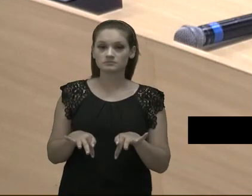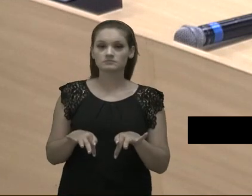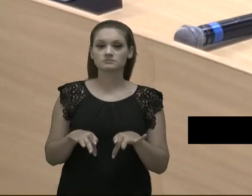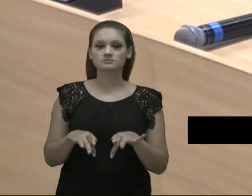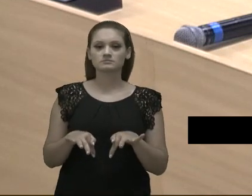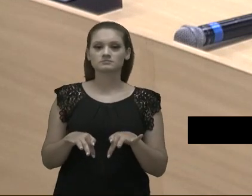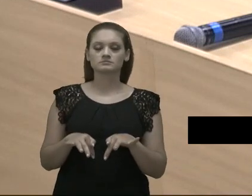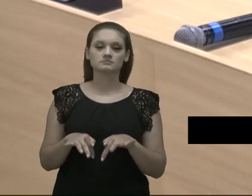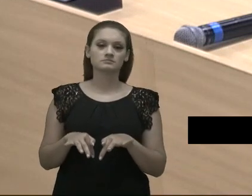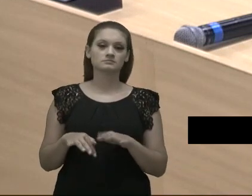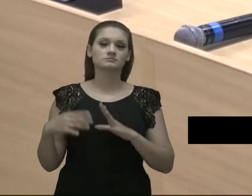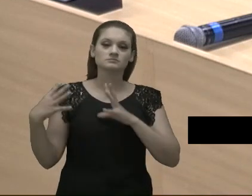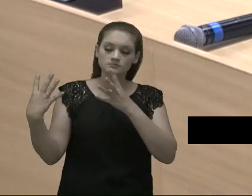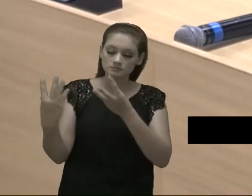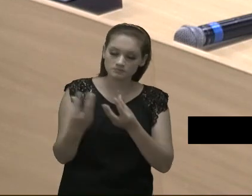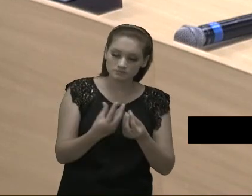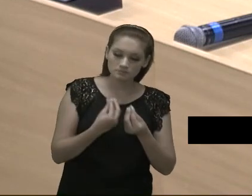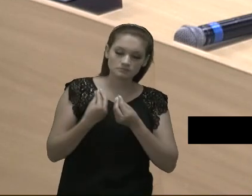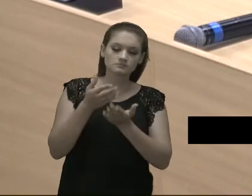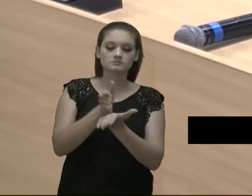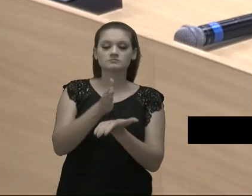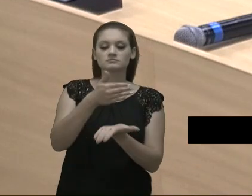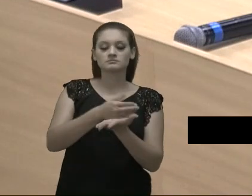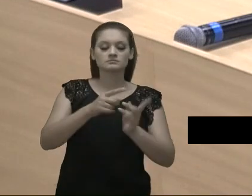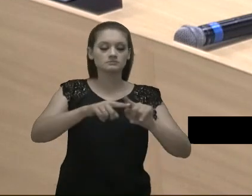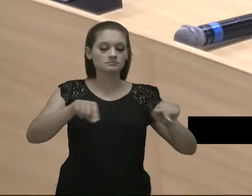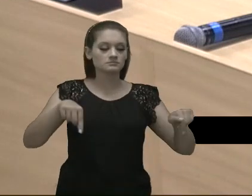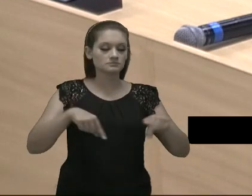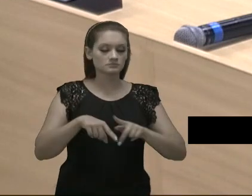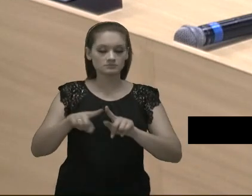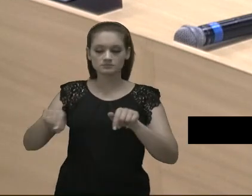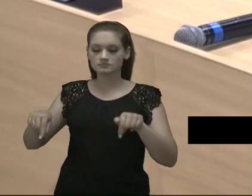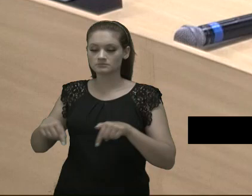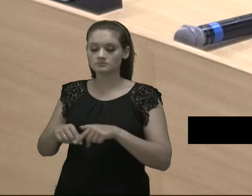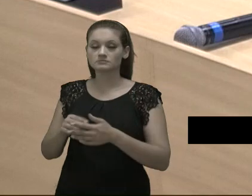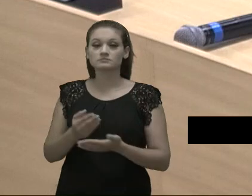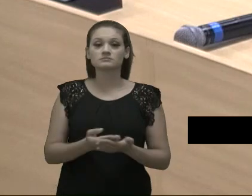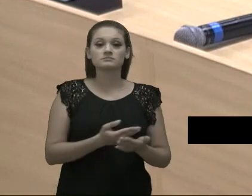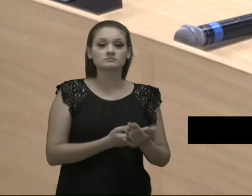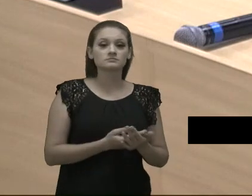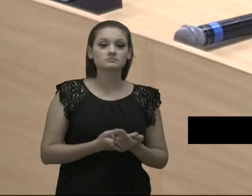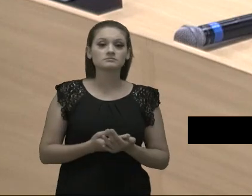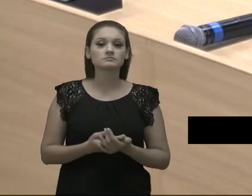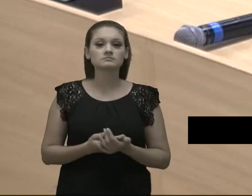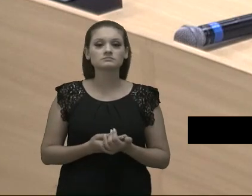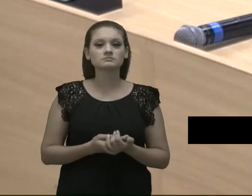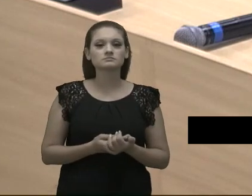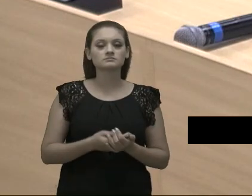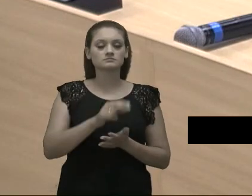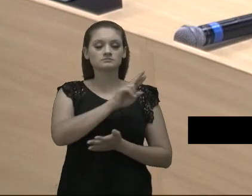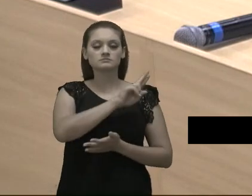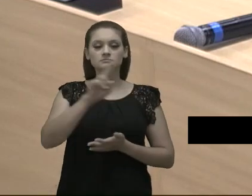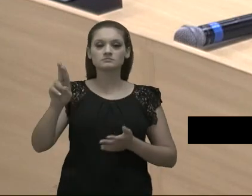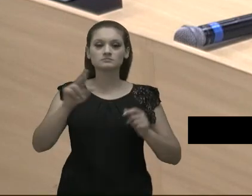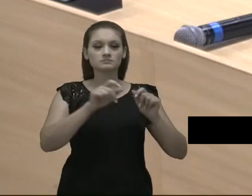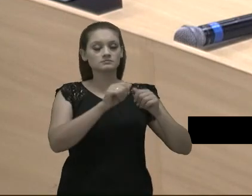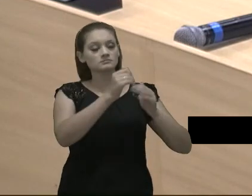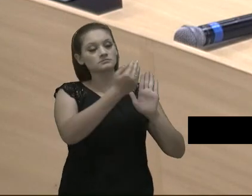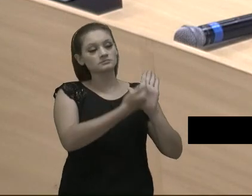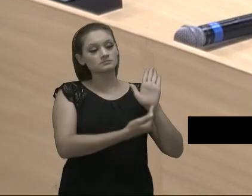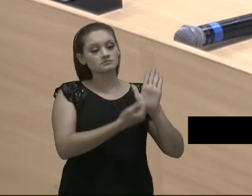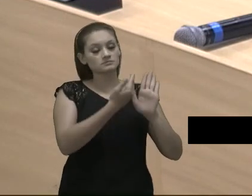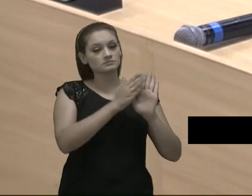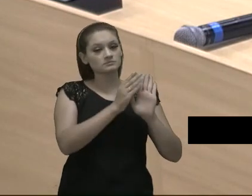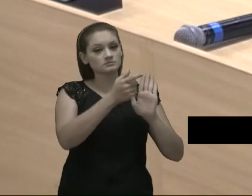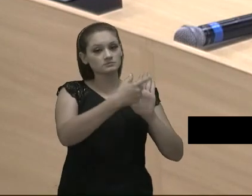a captação de todo mundo, divisão das salas. Aí colocamos os nomes das pessoas nas salas.